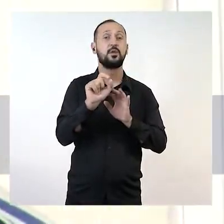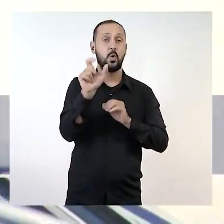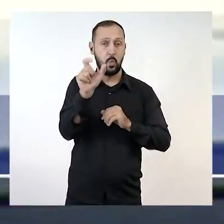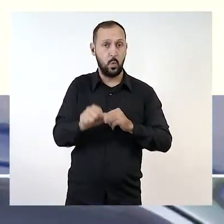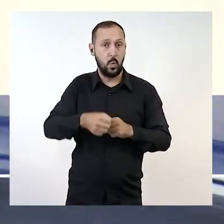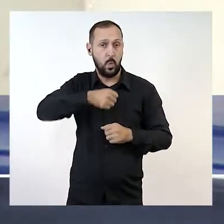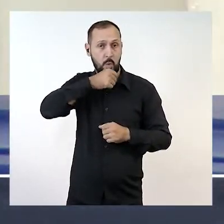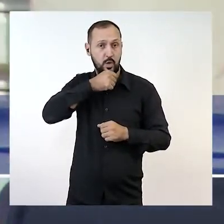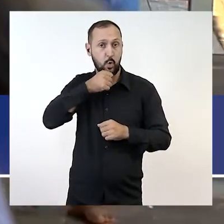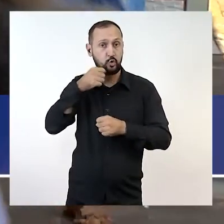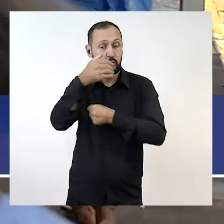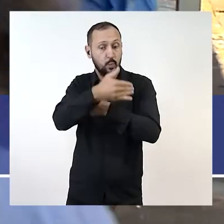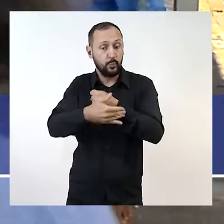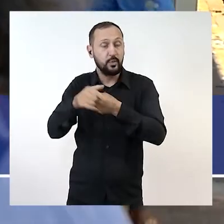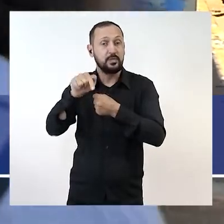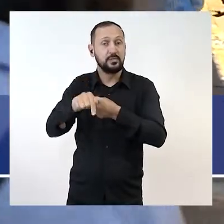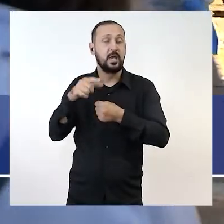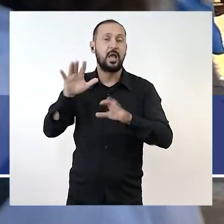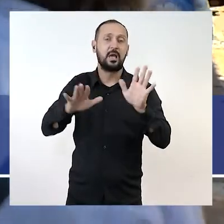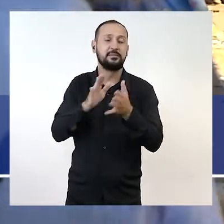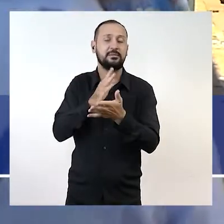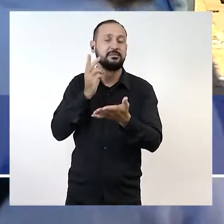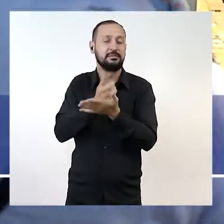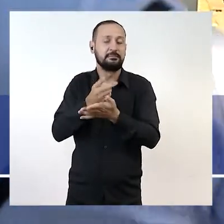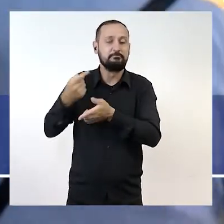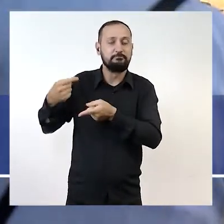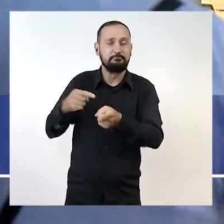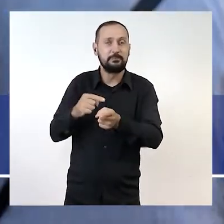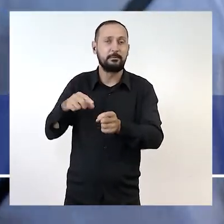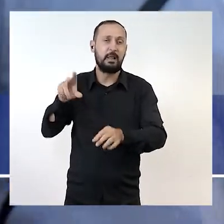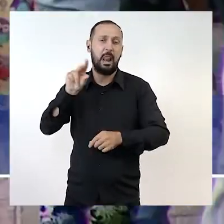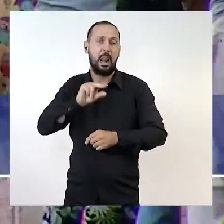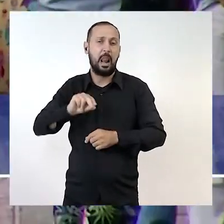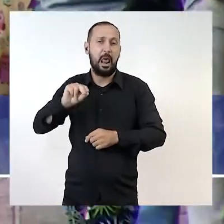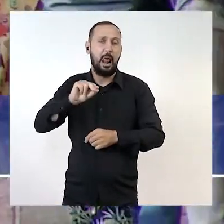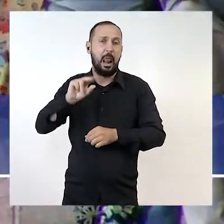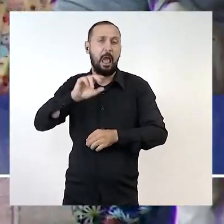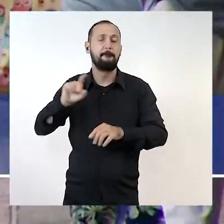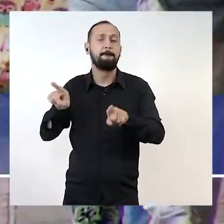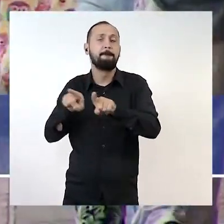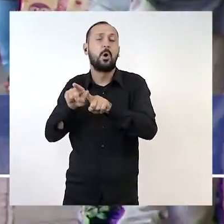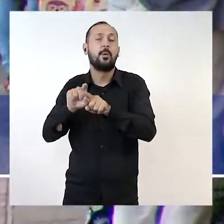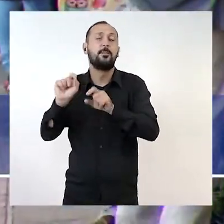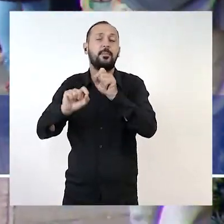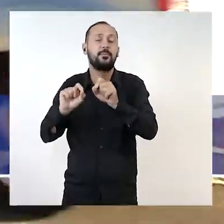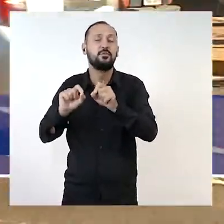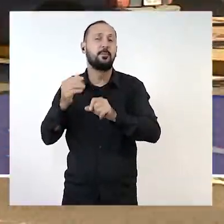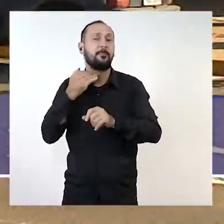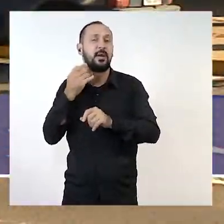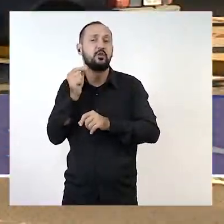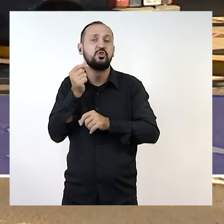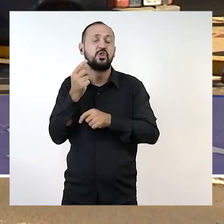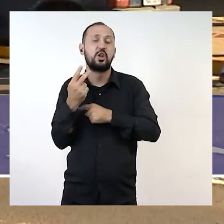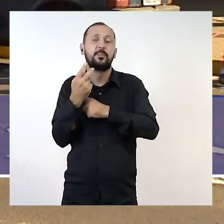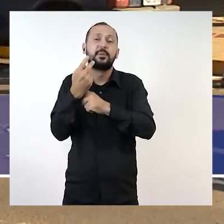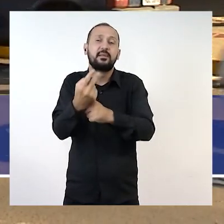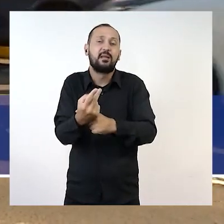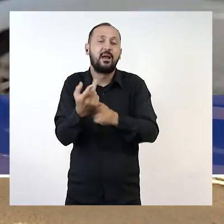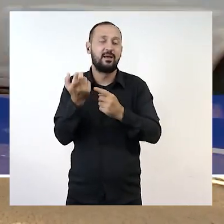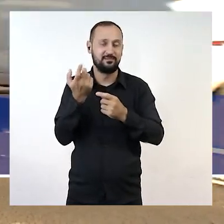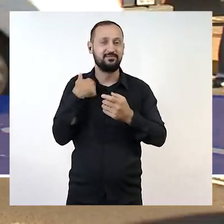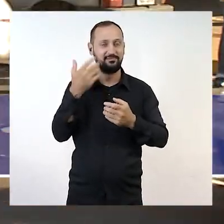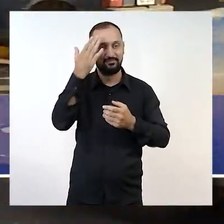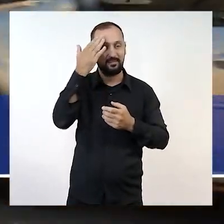visa proteger os idosos que são alvo de constantes assédios de instituições financeiras que oferecem